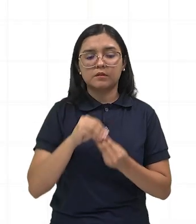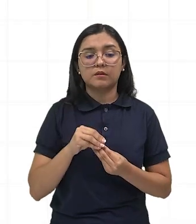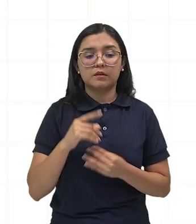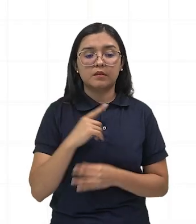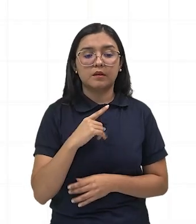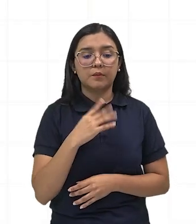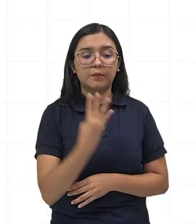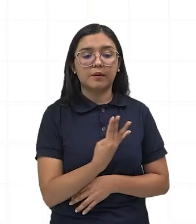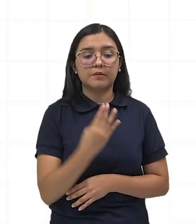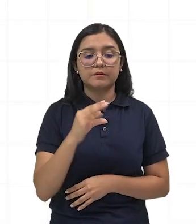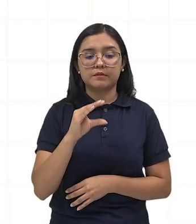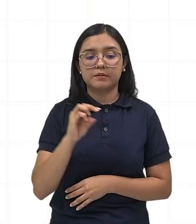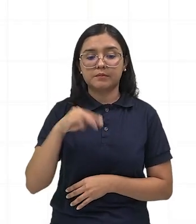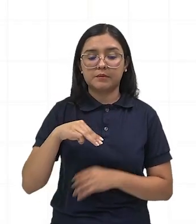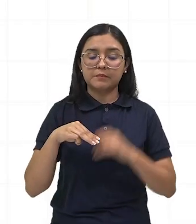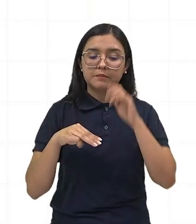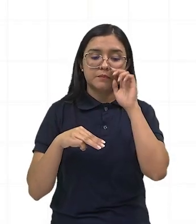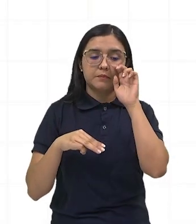tem 4